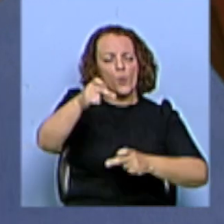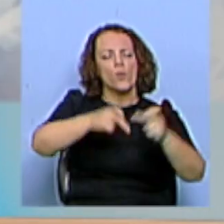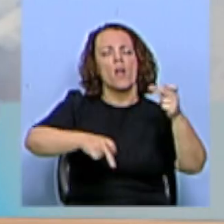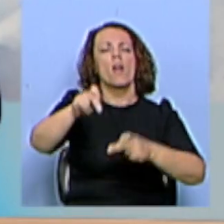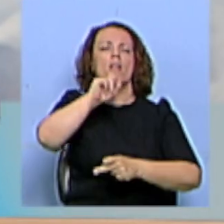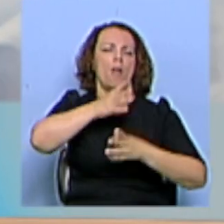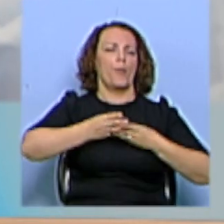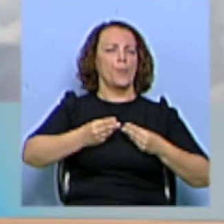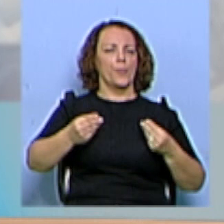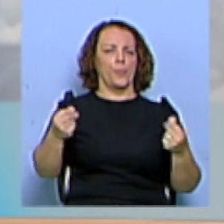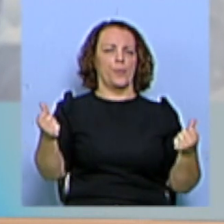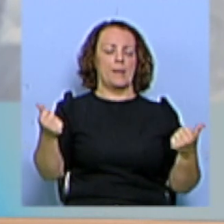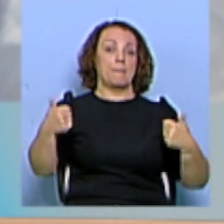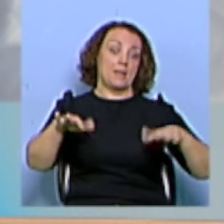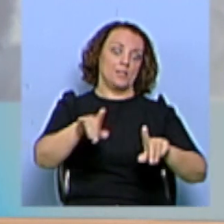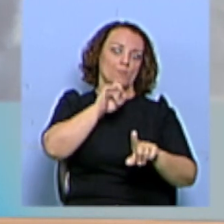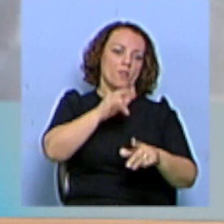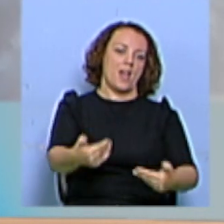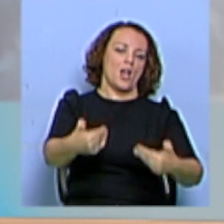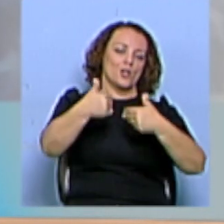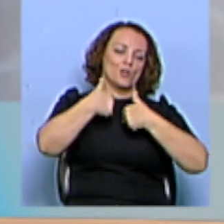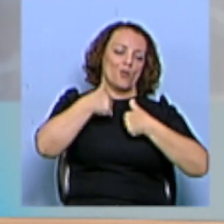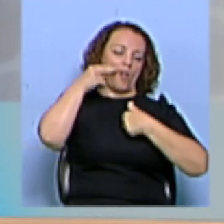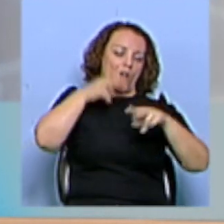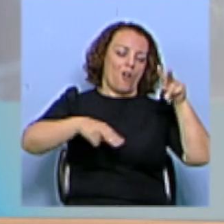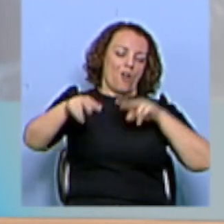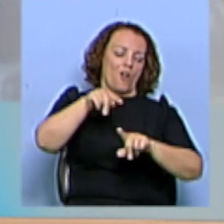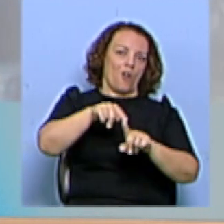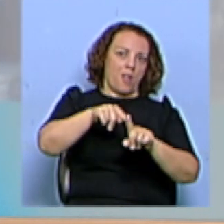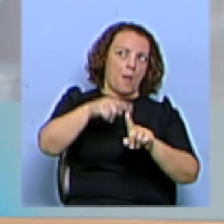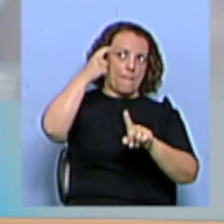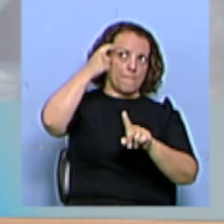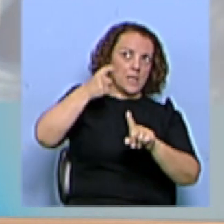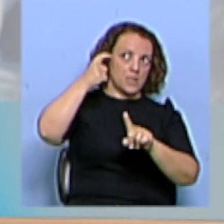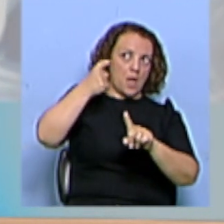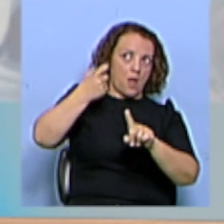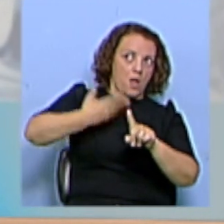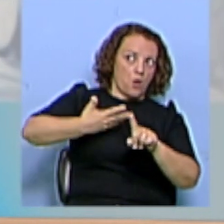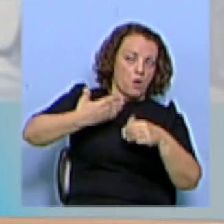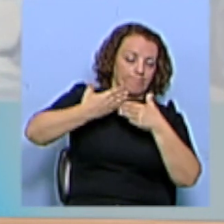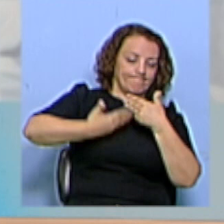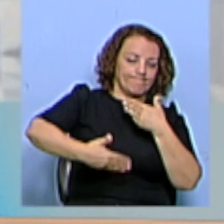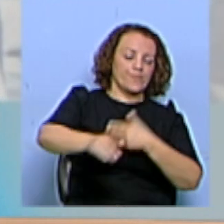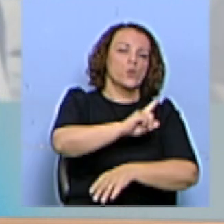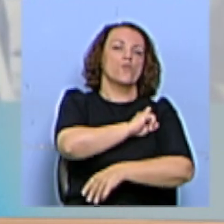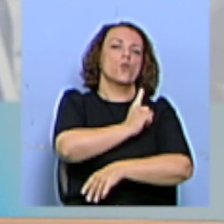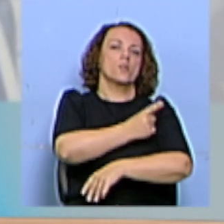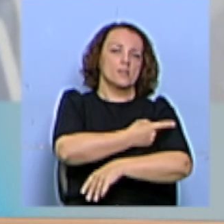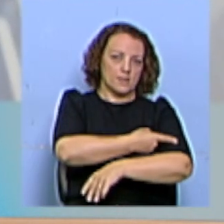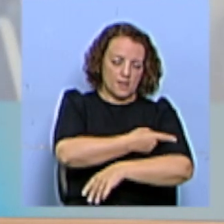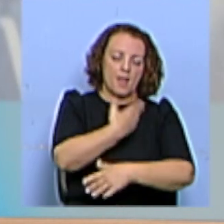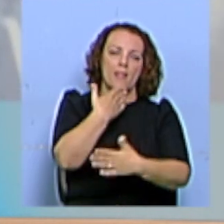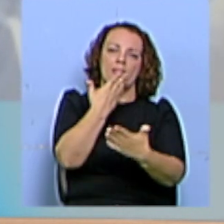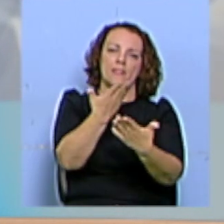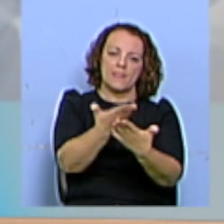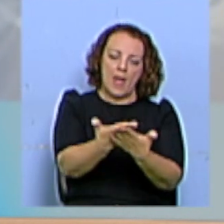uma vez mais, também nos pode ajudar a olhar para este tempo e a pensar, daqui eu posso tirar força para superar e